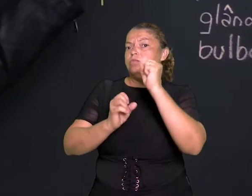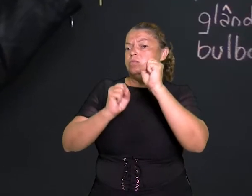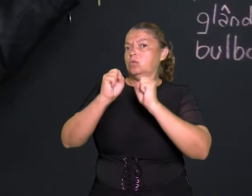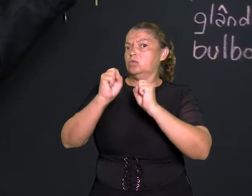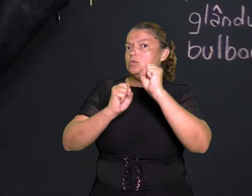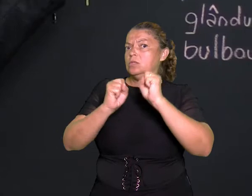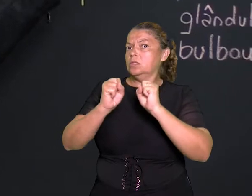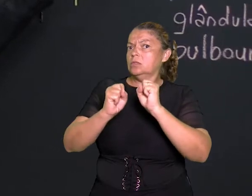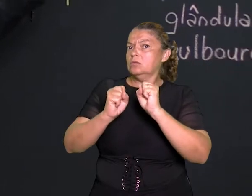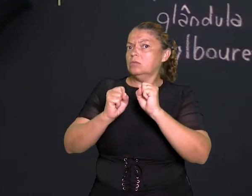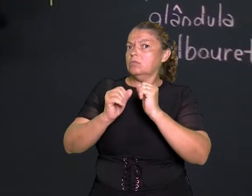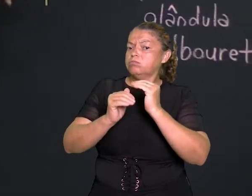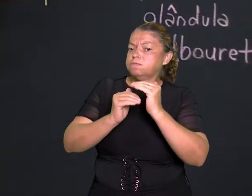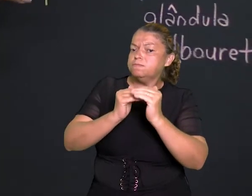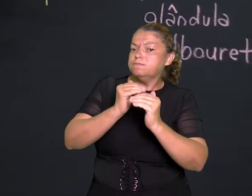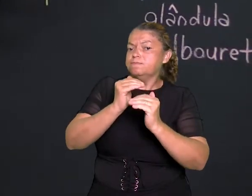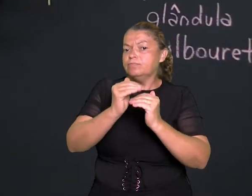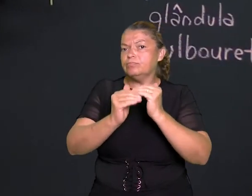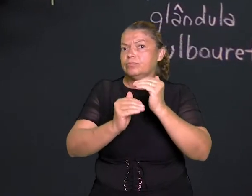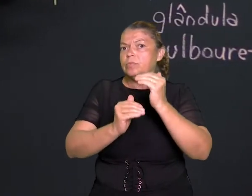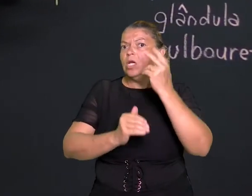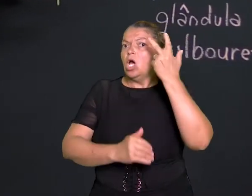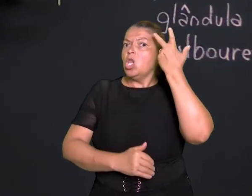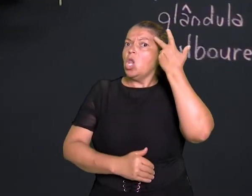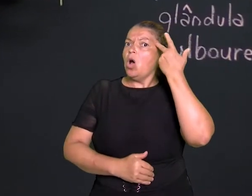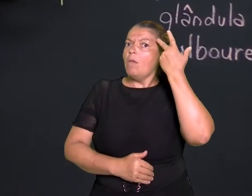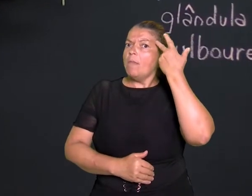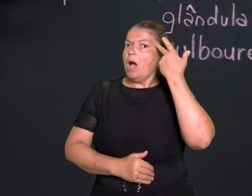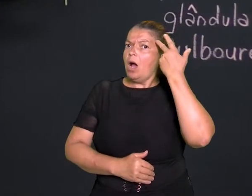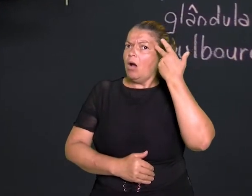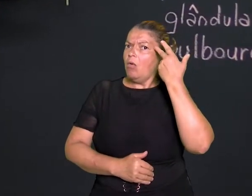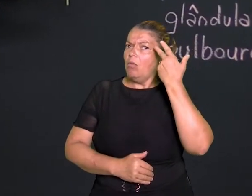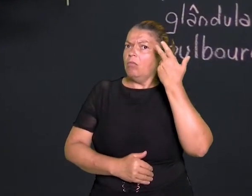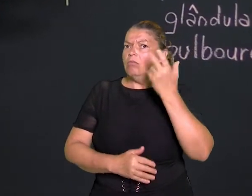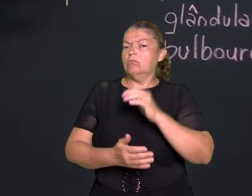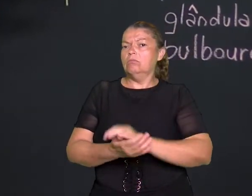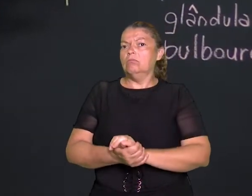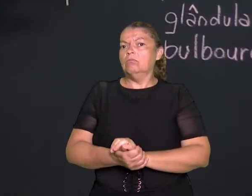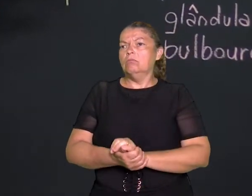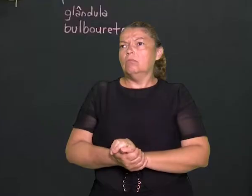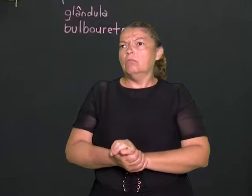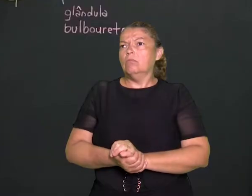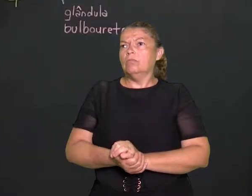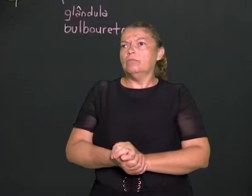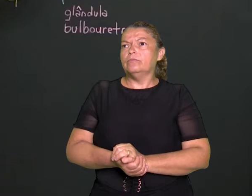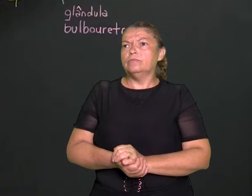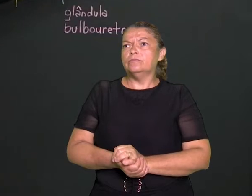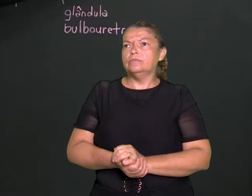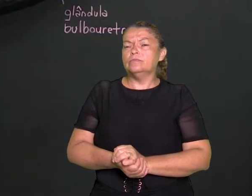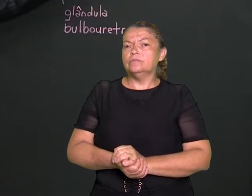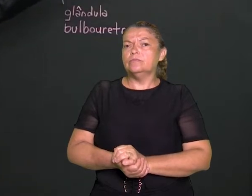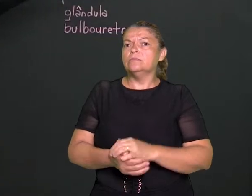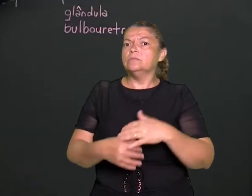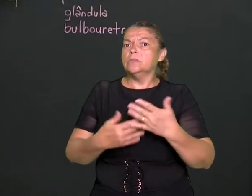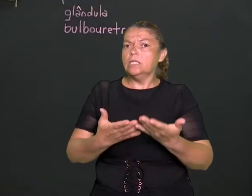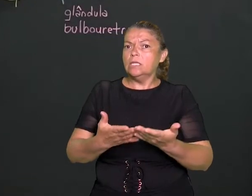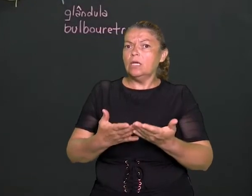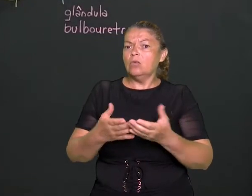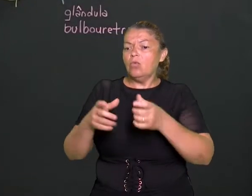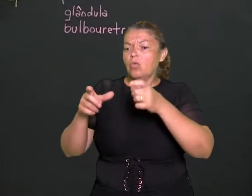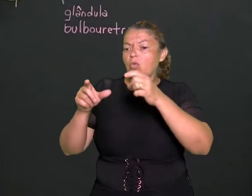aqui, amadurecendo aqui, eles então vão sair por um canal, um tubinho fino, que é o